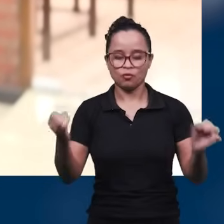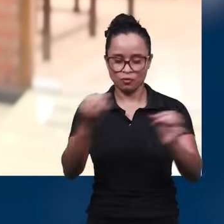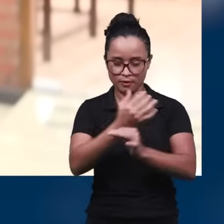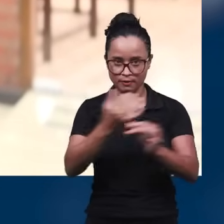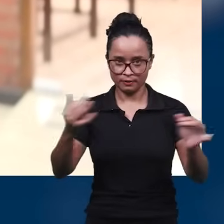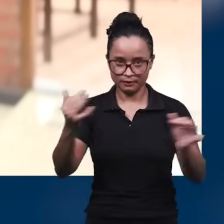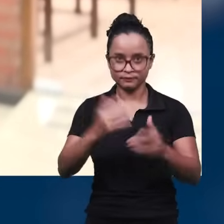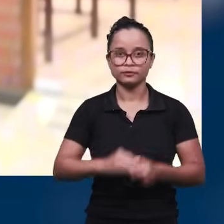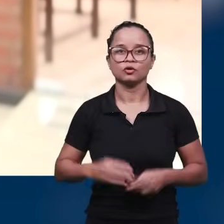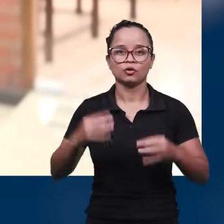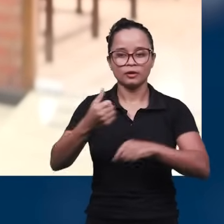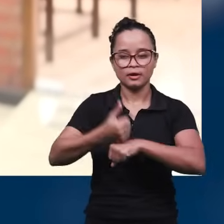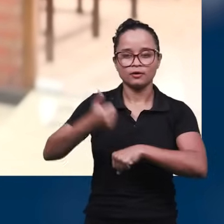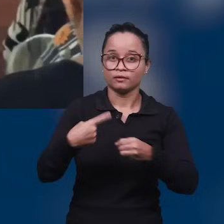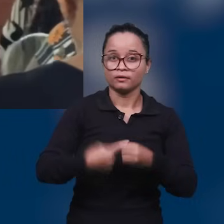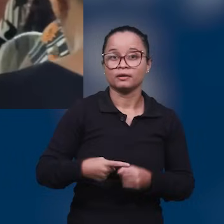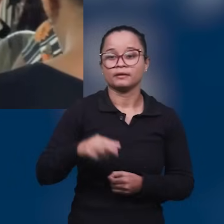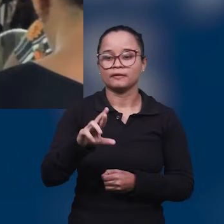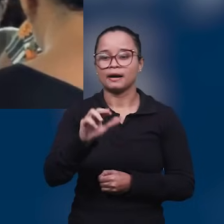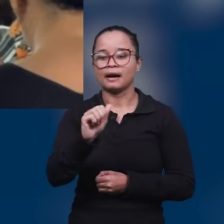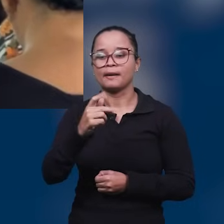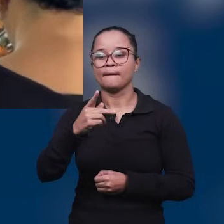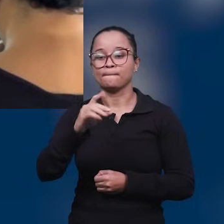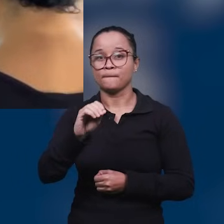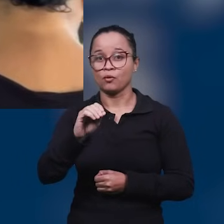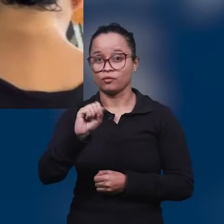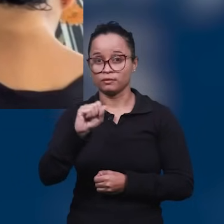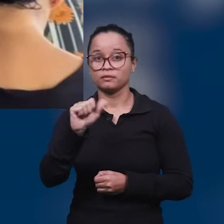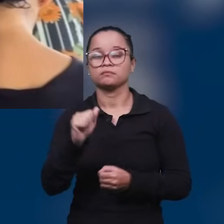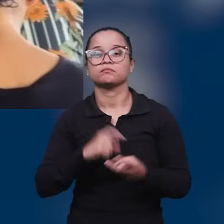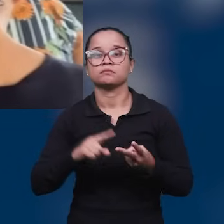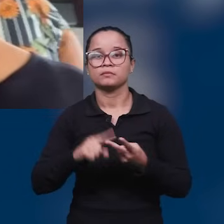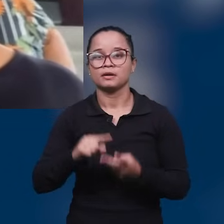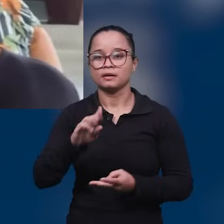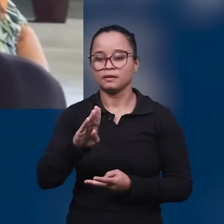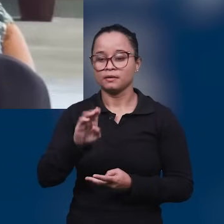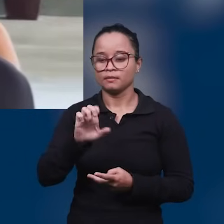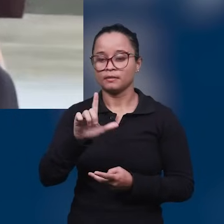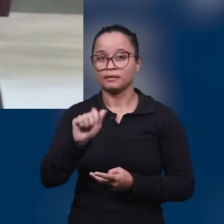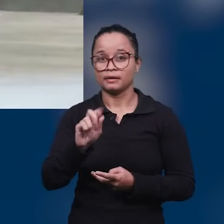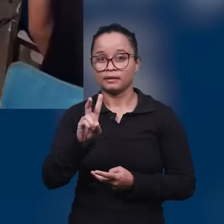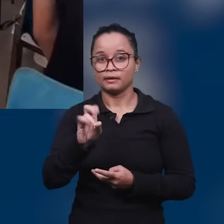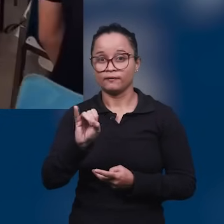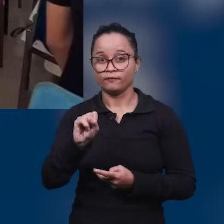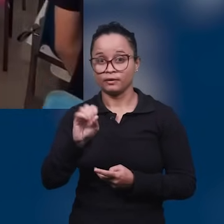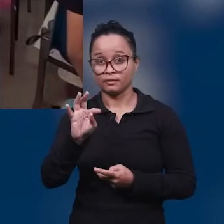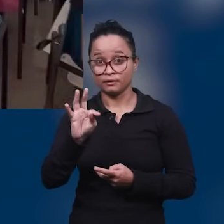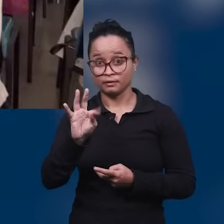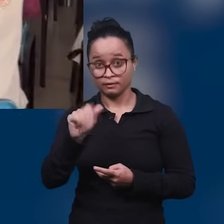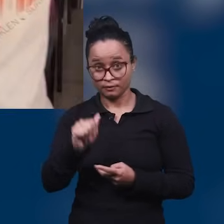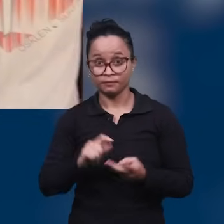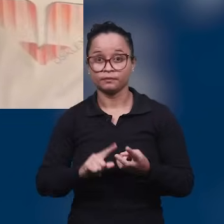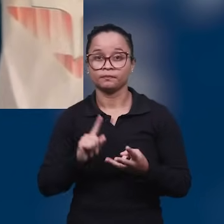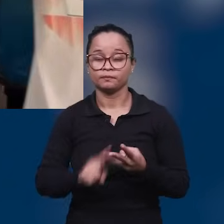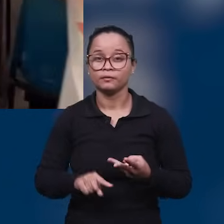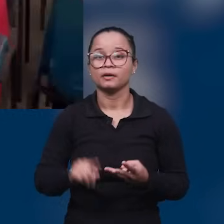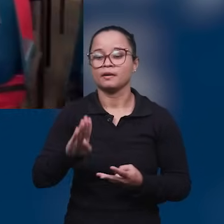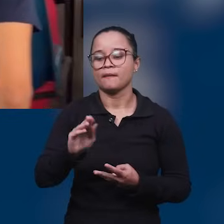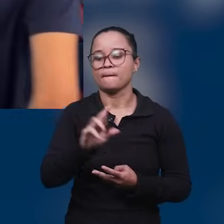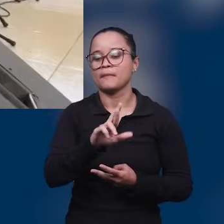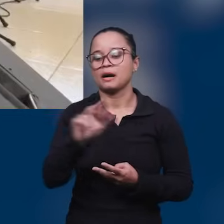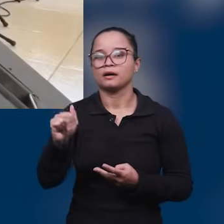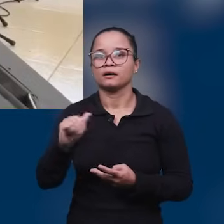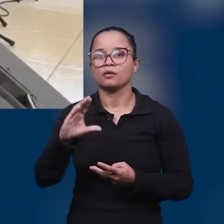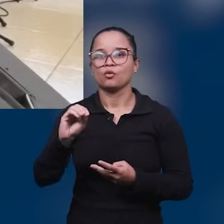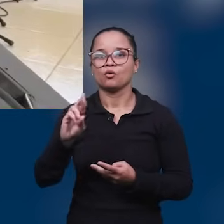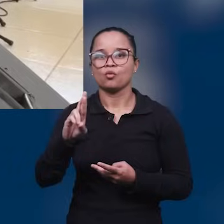irmãos? A todos a paz do Senhor Jesus. E no Ceará, os irmãos participaram do seminário para grupos de louvor no Manaim de Fortaleza. Um grupo